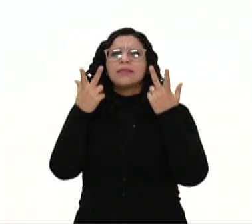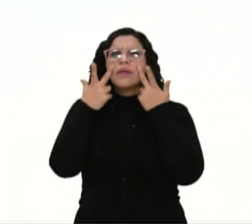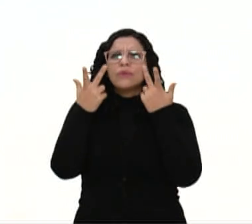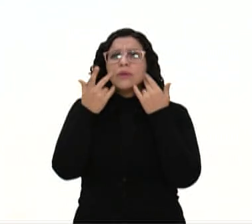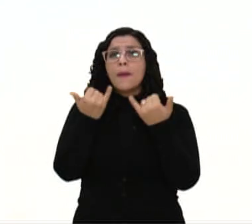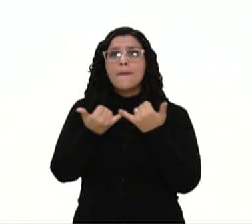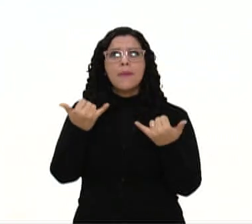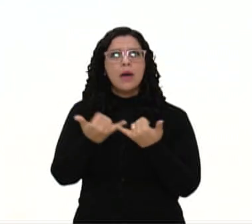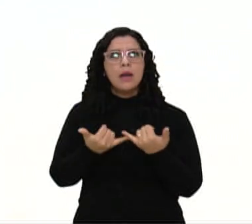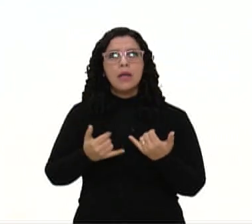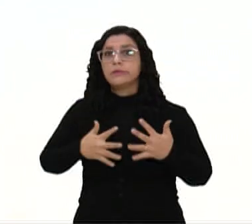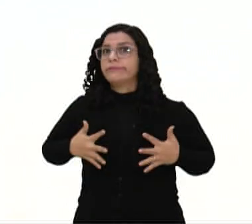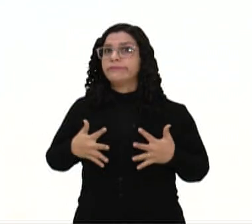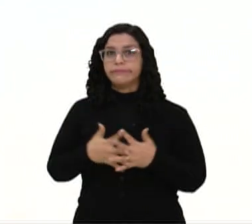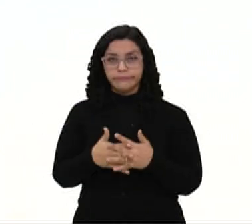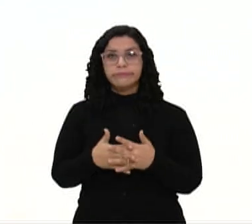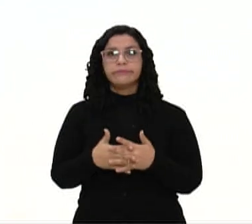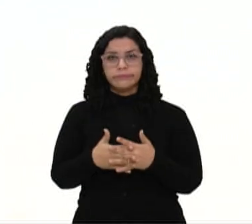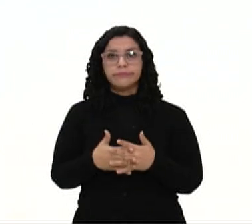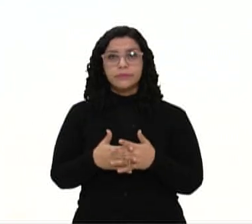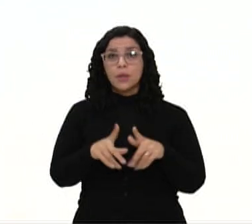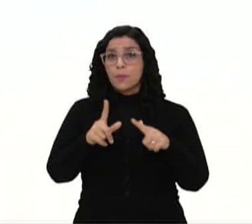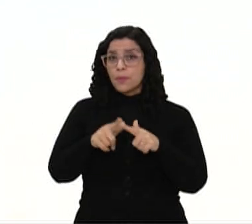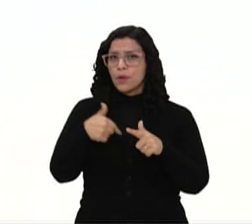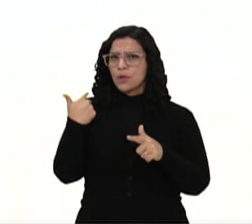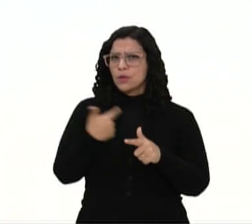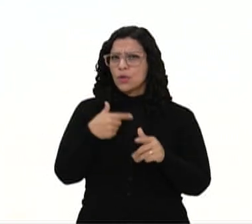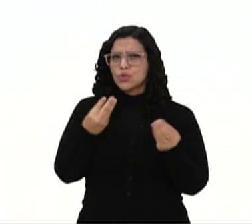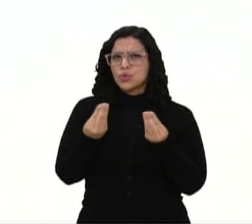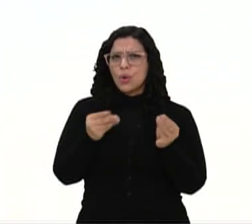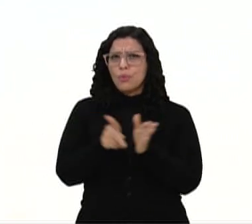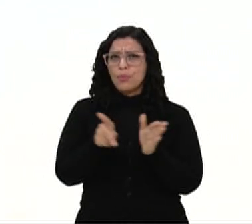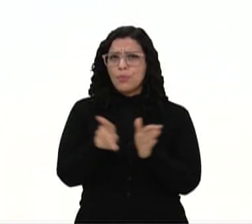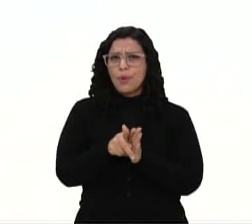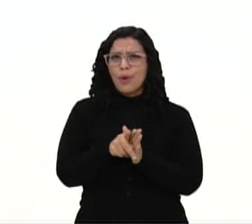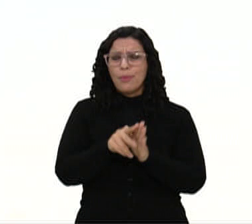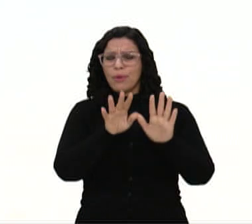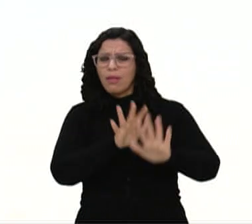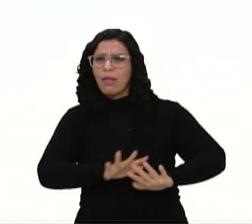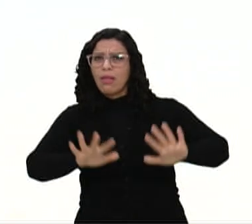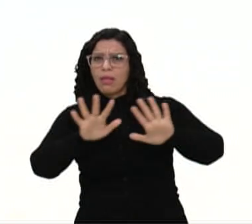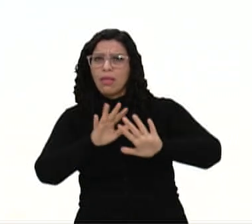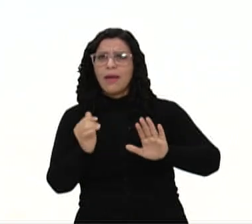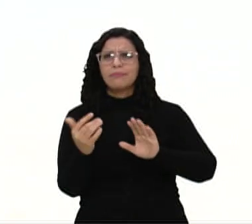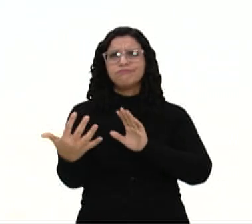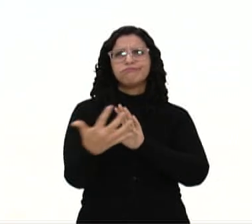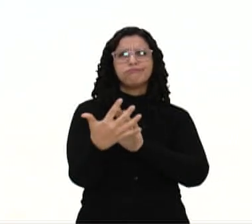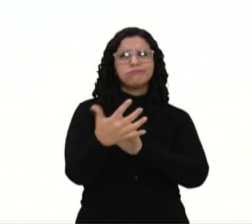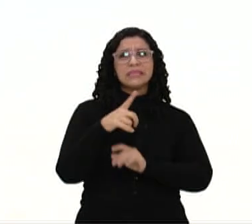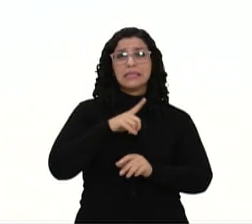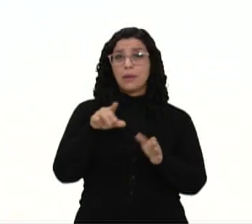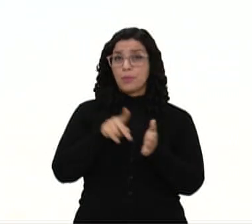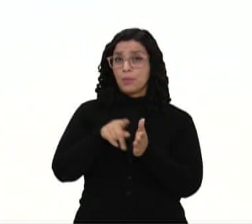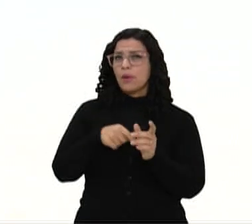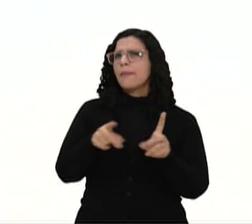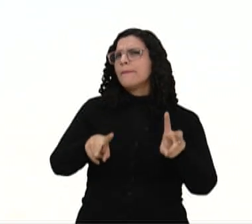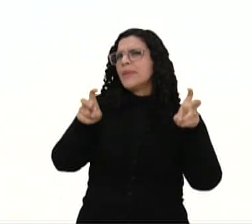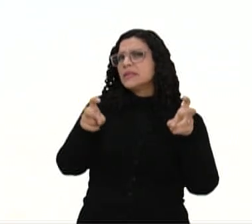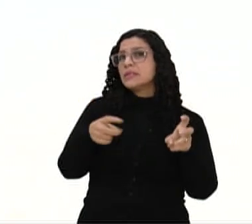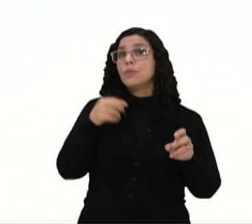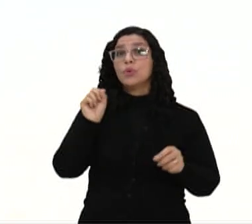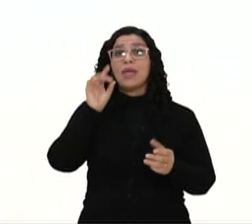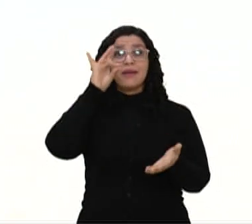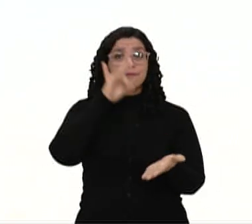pareça demasiado complexo para se encaixar na superficialidade que te rodeia. Identifique o fato